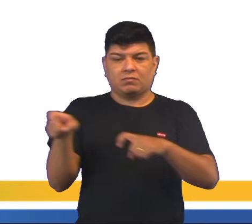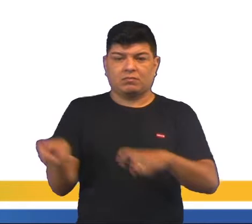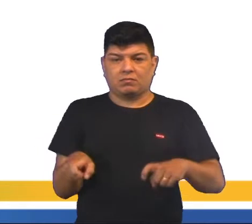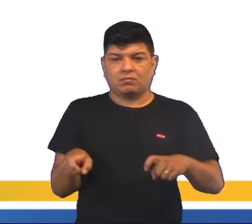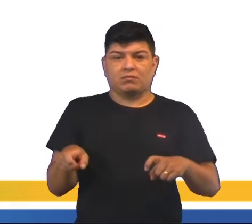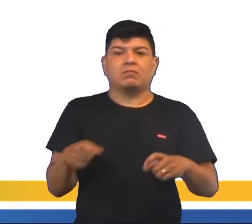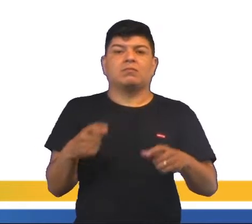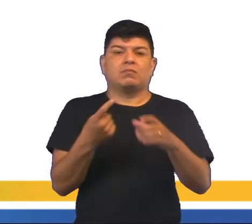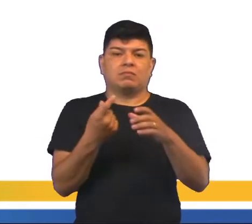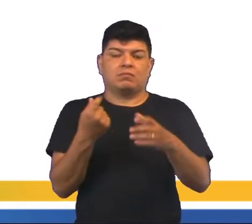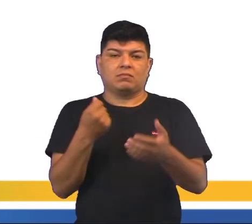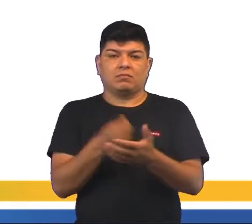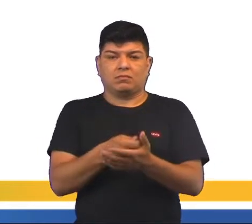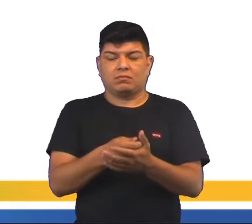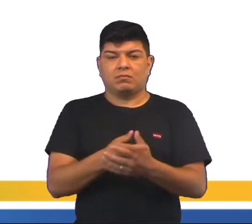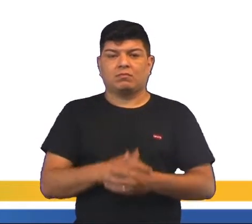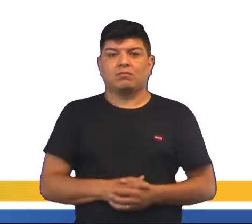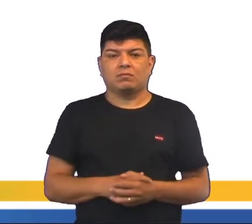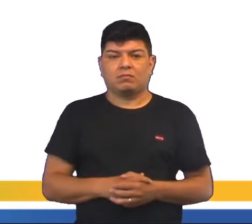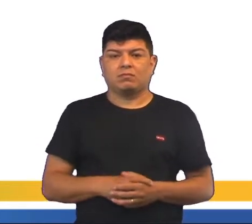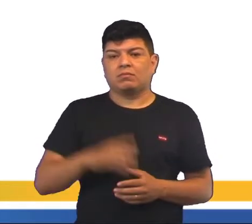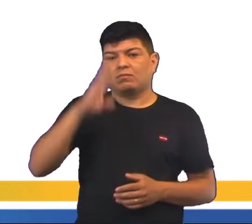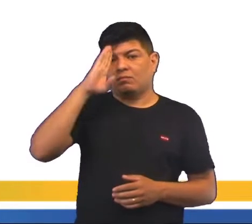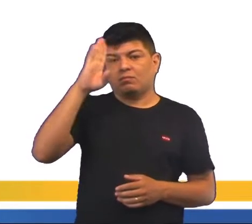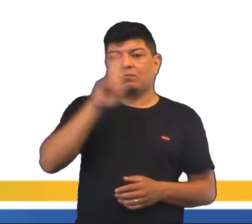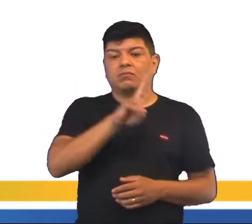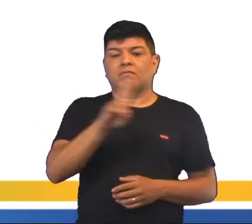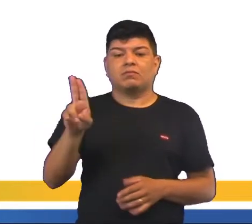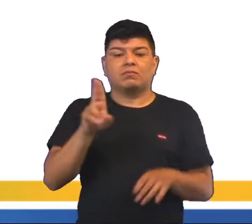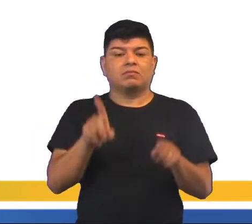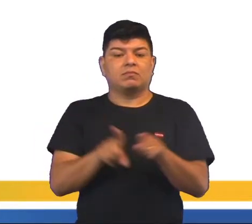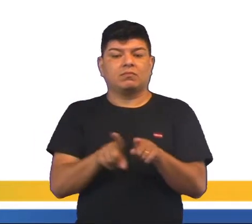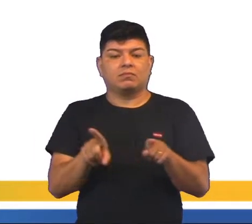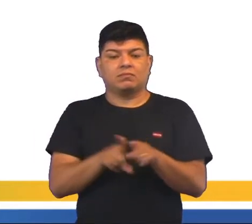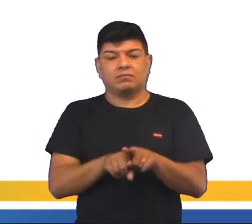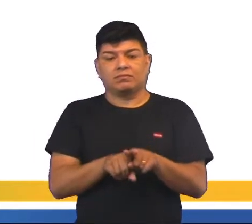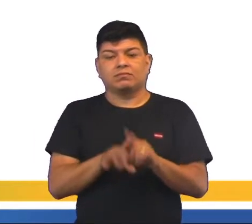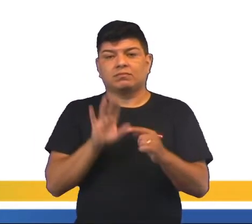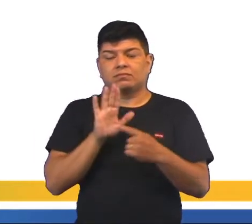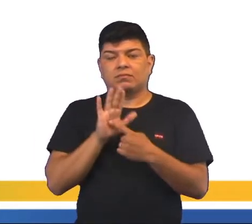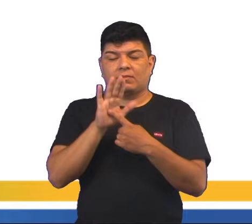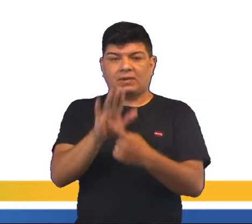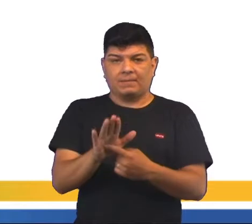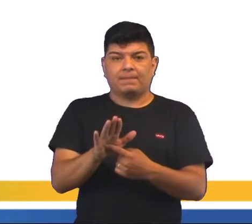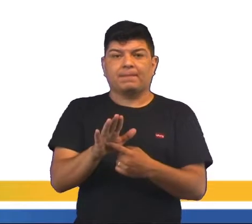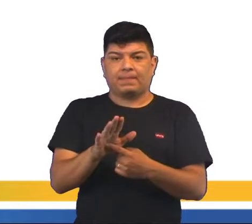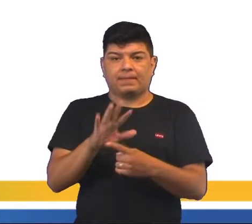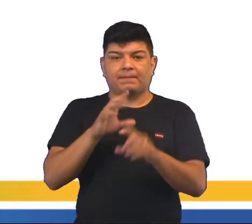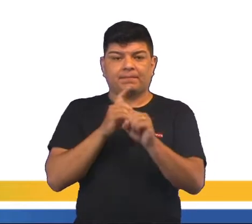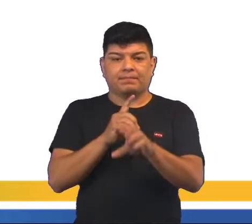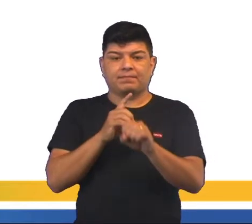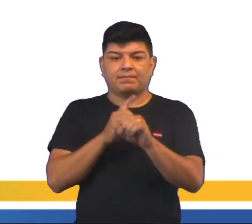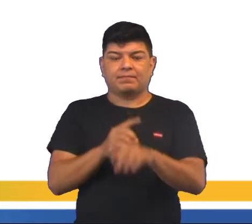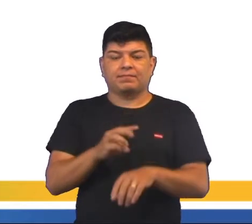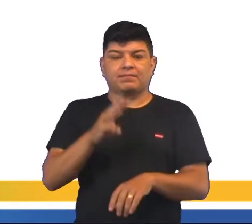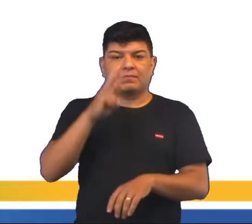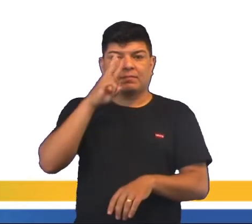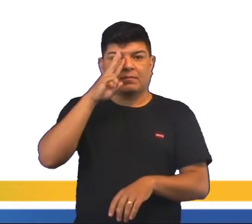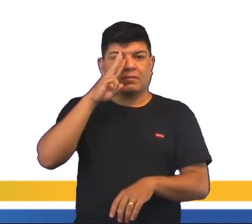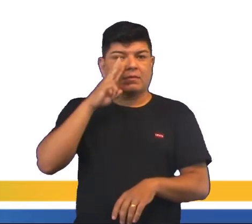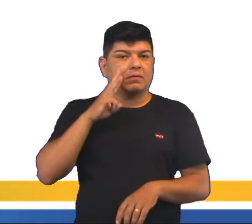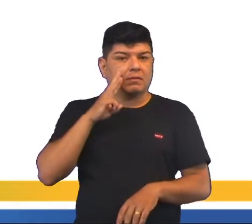tributária. O principal nome, os principais nomes expoentes aí da doutrina socialista, o Karl